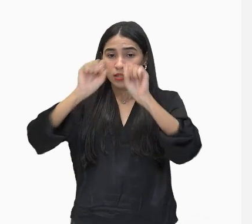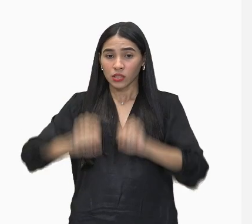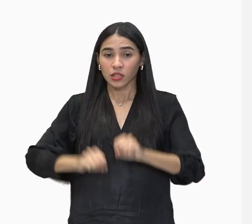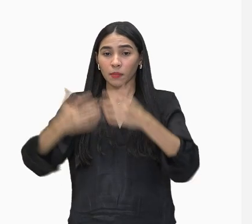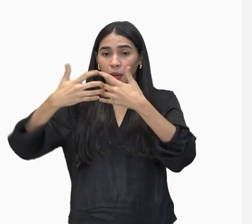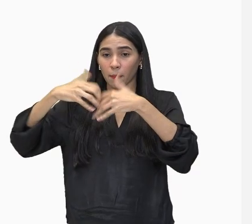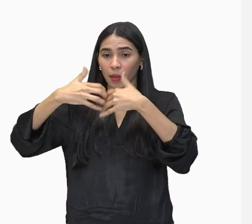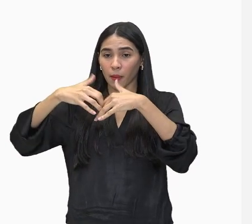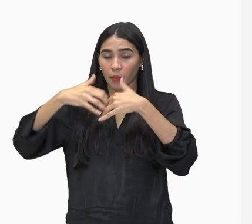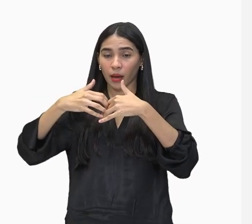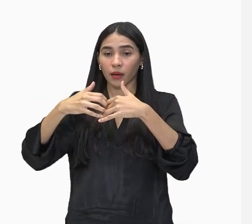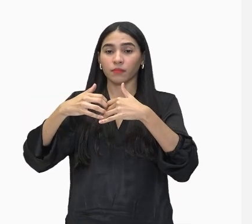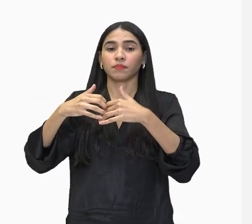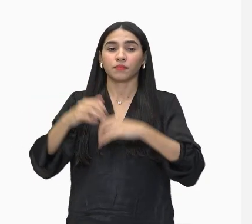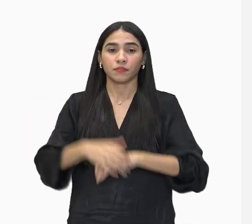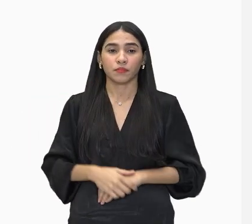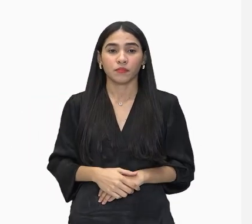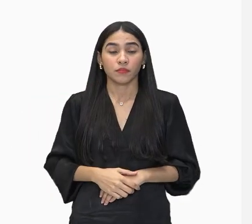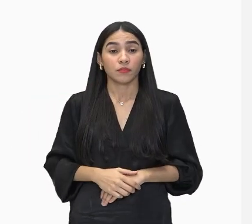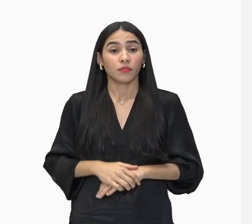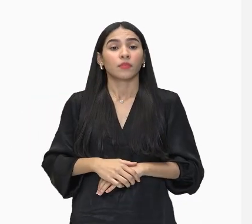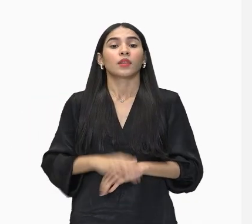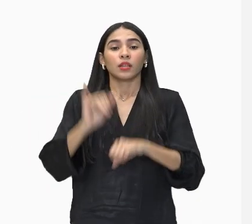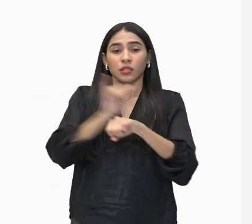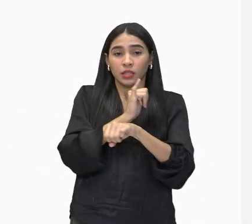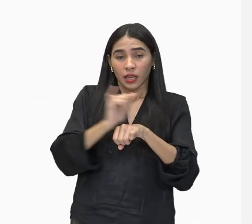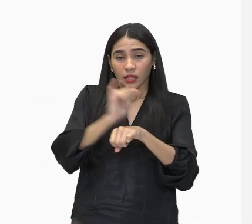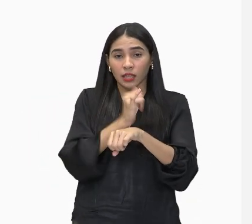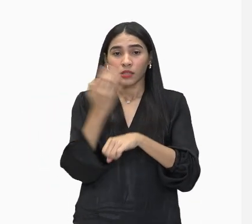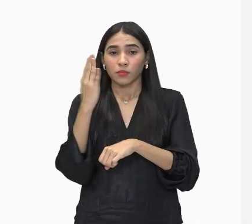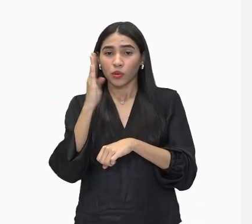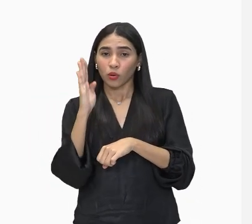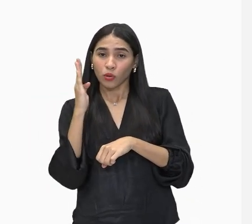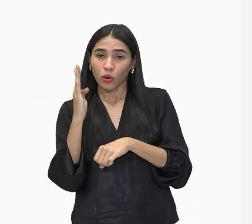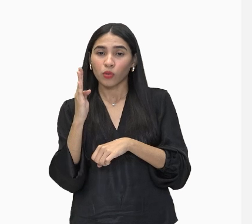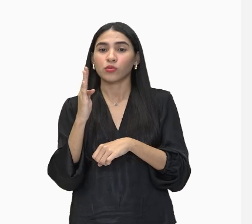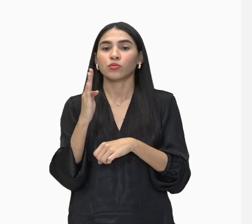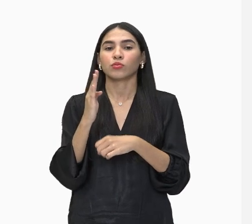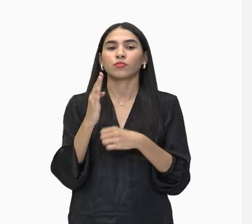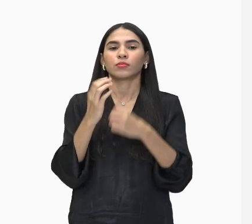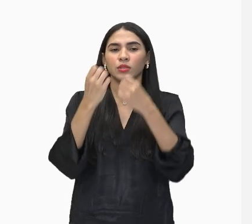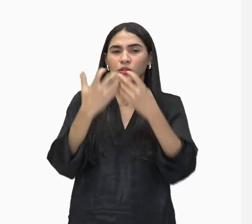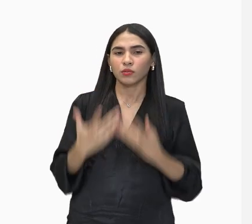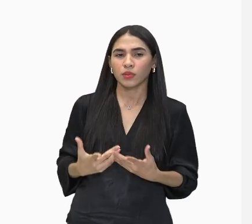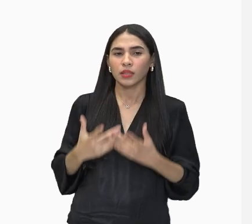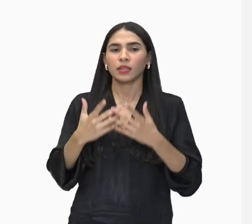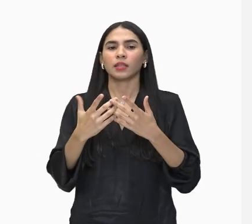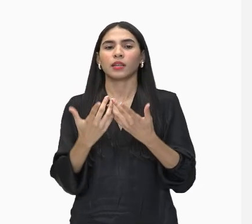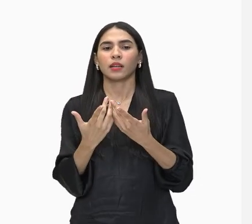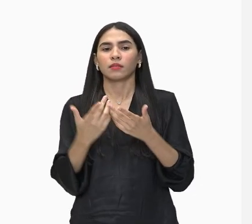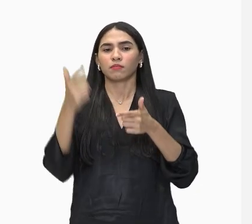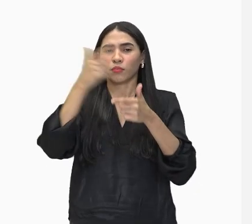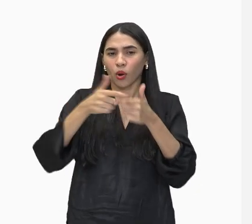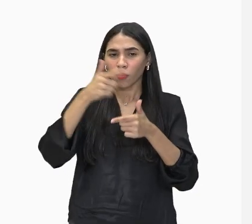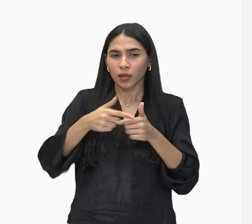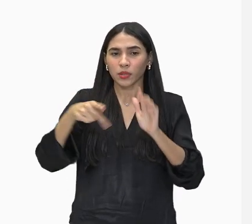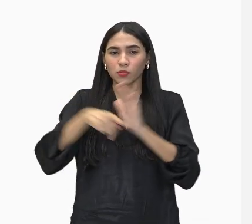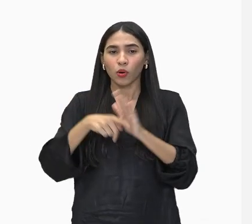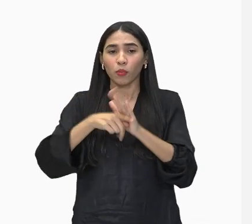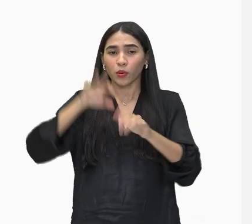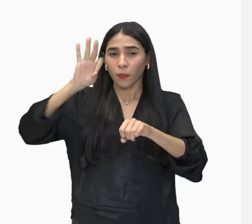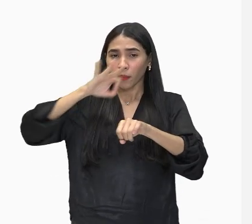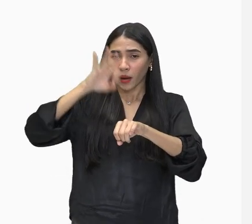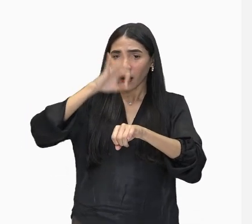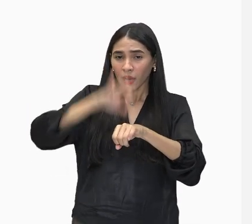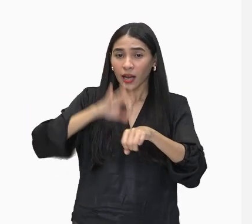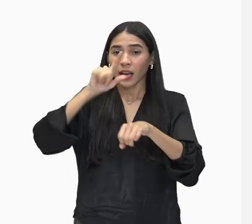nervoso central. O mecanismo biológico por trás dos casos graves e fatais de chikungunya são revelados em